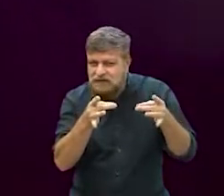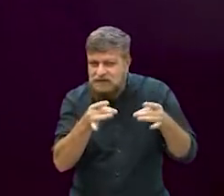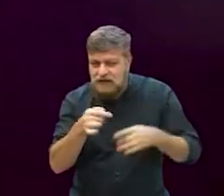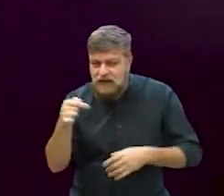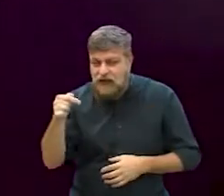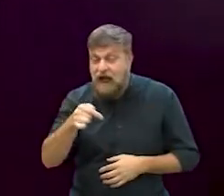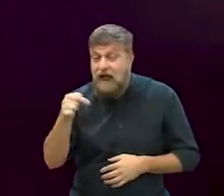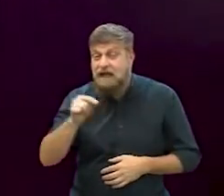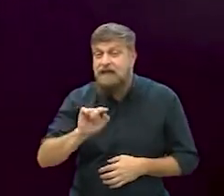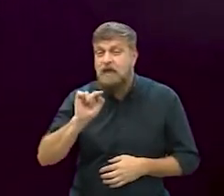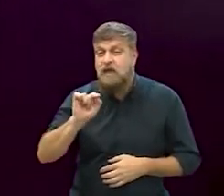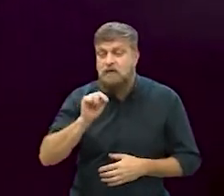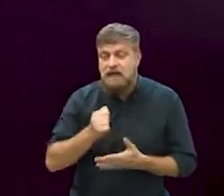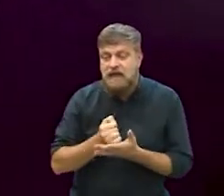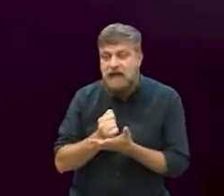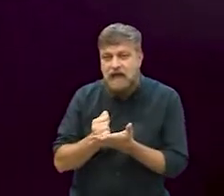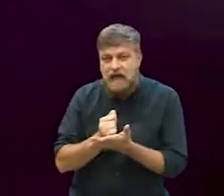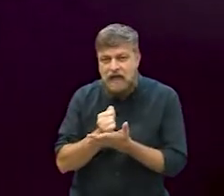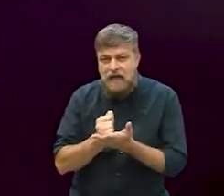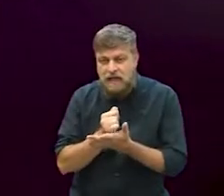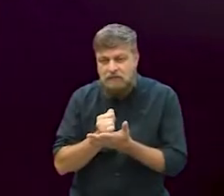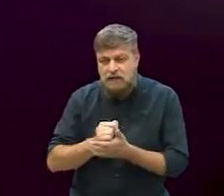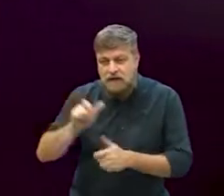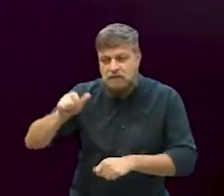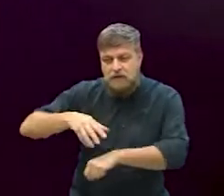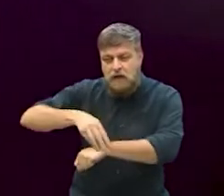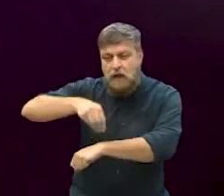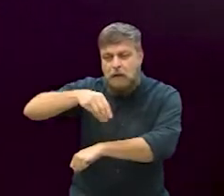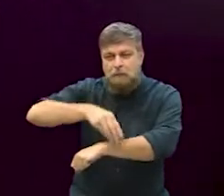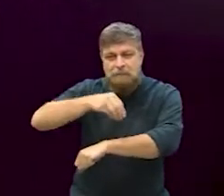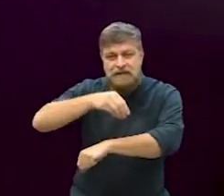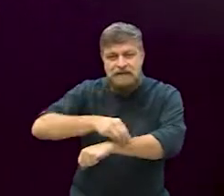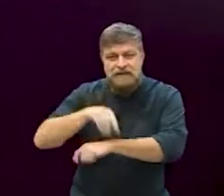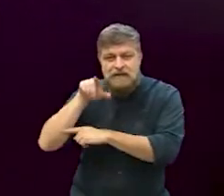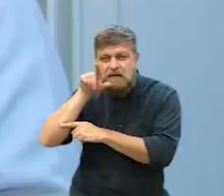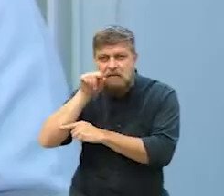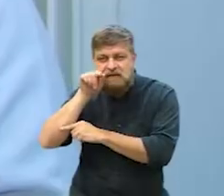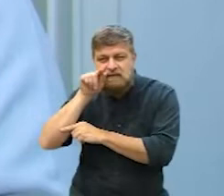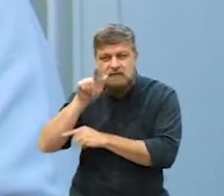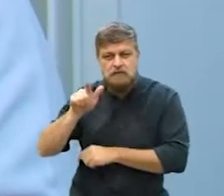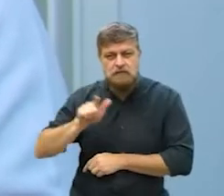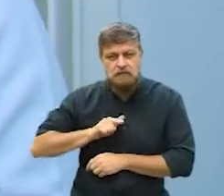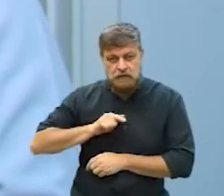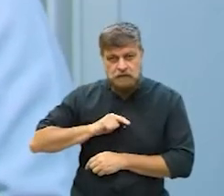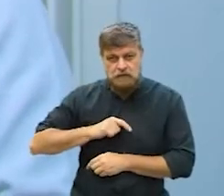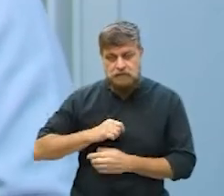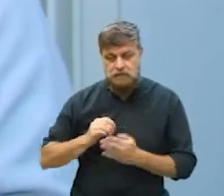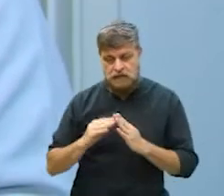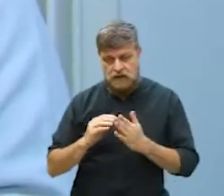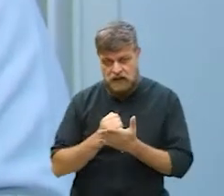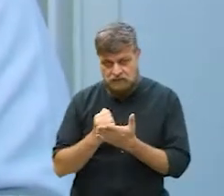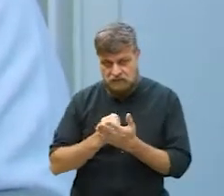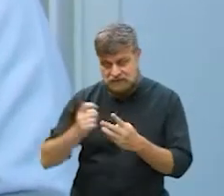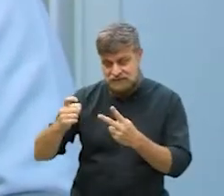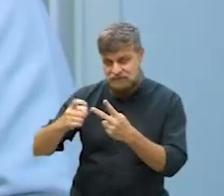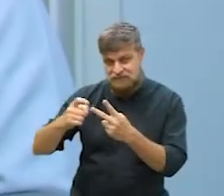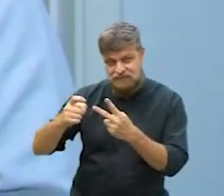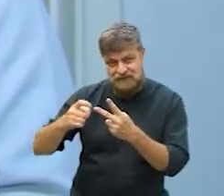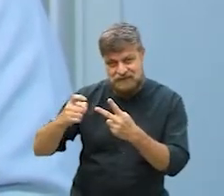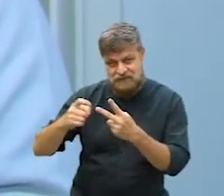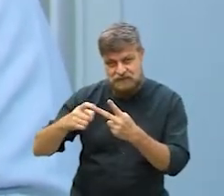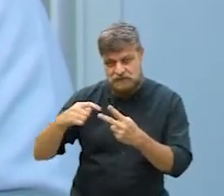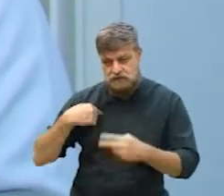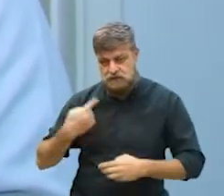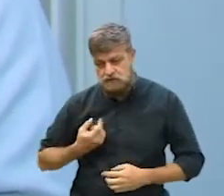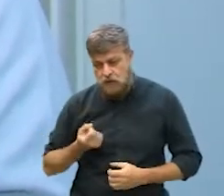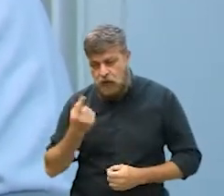detalhes. Aqui, na verdade, fabrica remédio para quem tem penas ou pelos. Na farmácia veterinária, a manipulação veterinária,